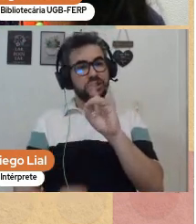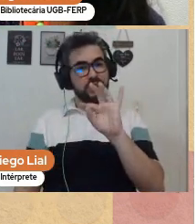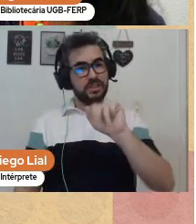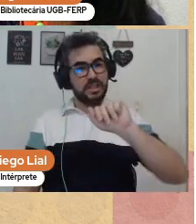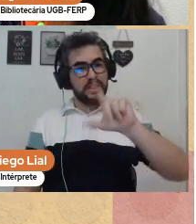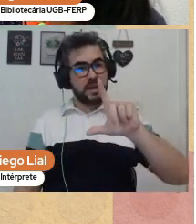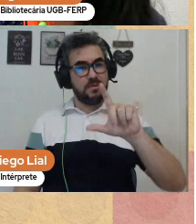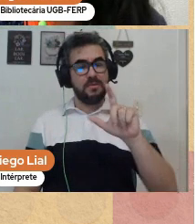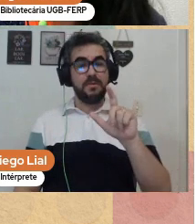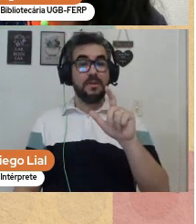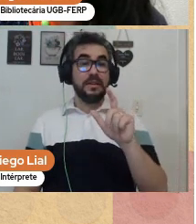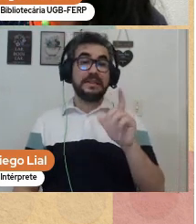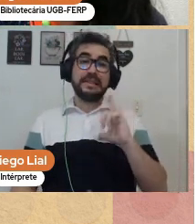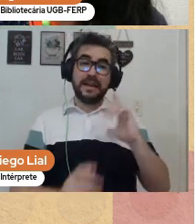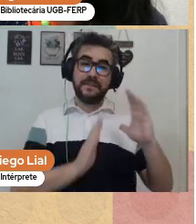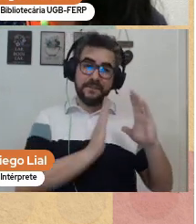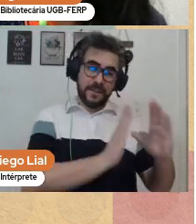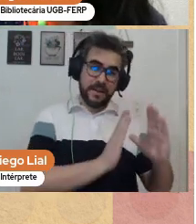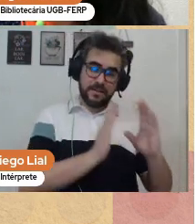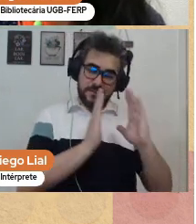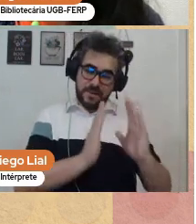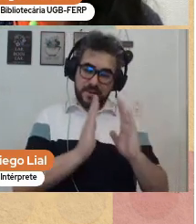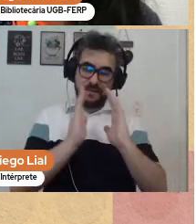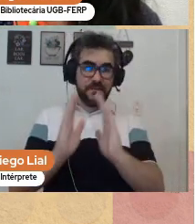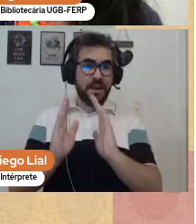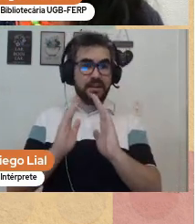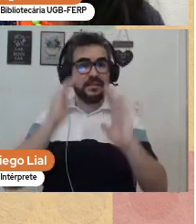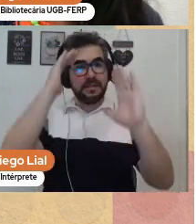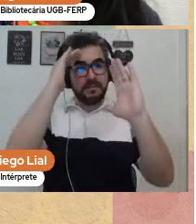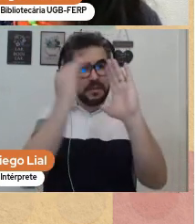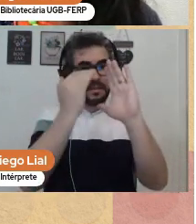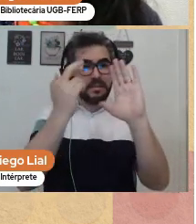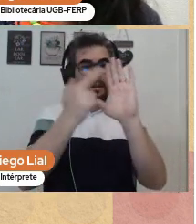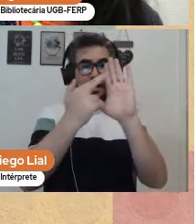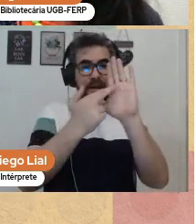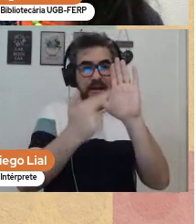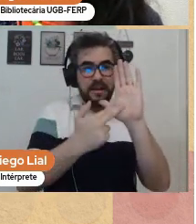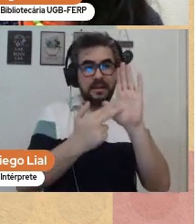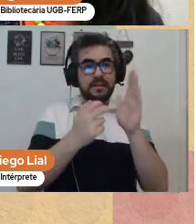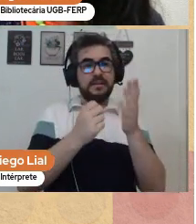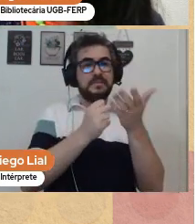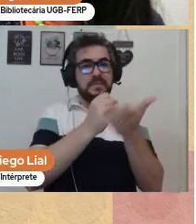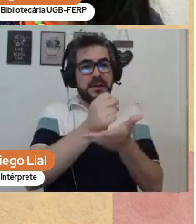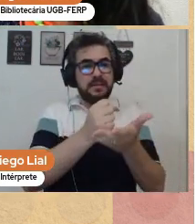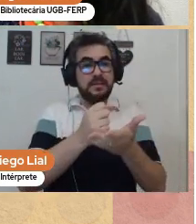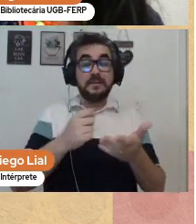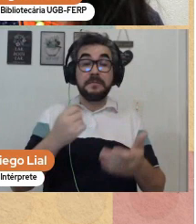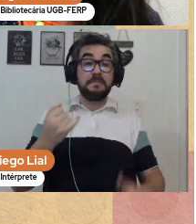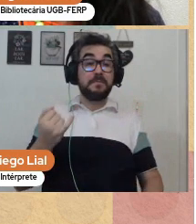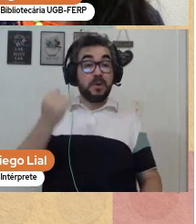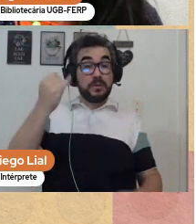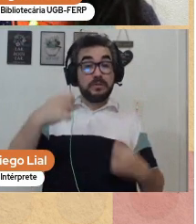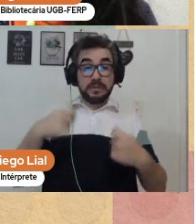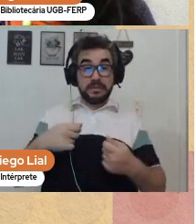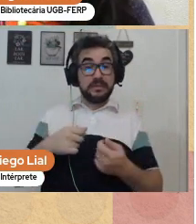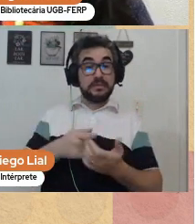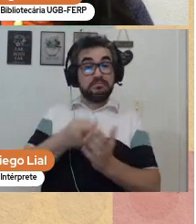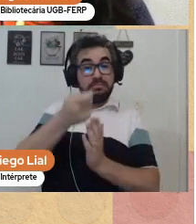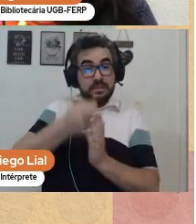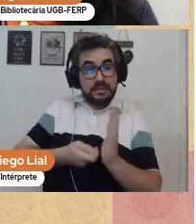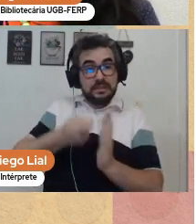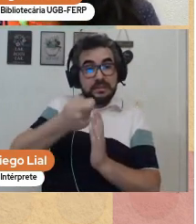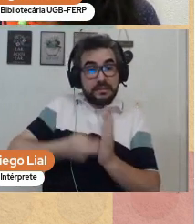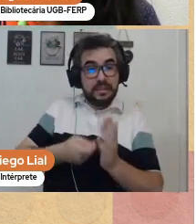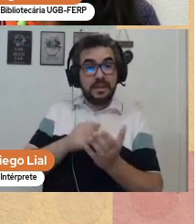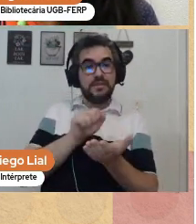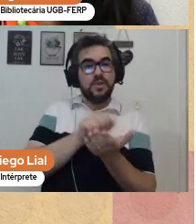com que você vai ser adotado, quais são os procedimentos, e o fundamental é que esteja documentado, até porque como